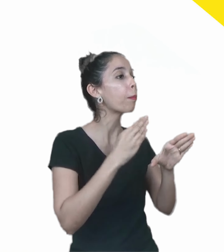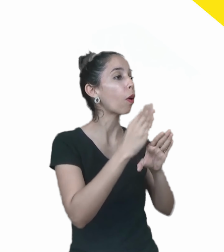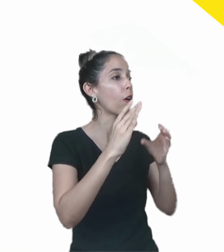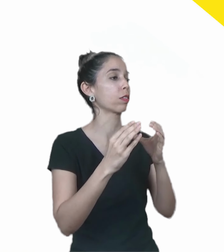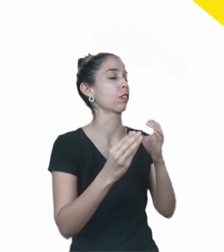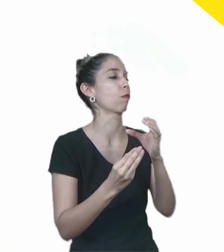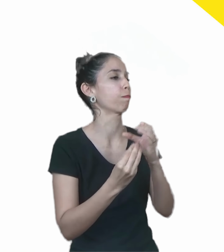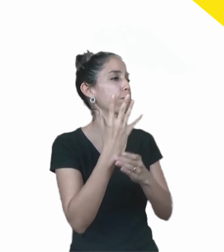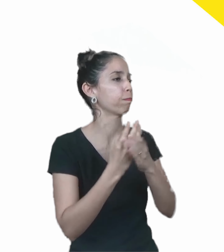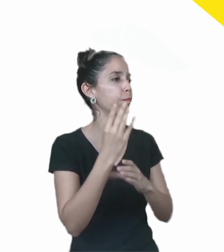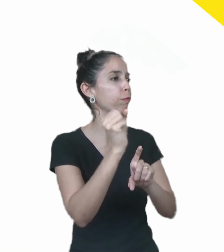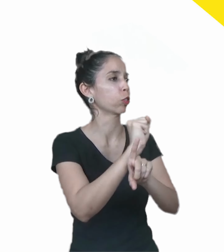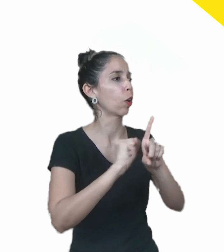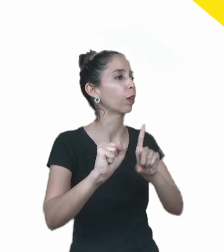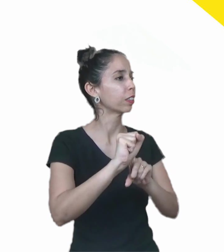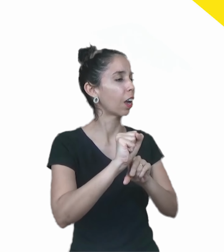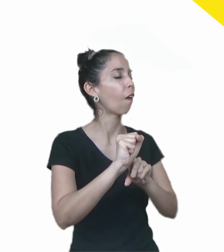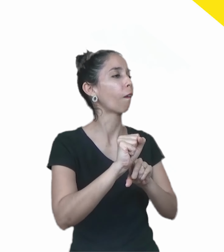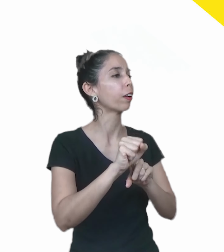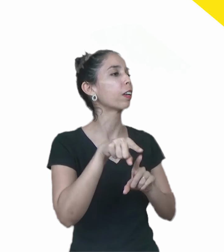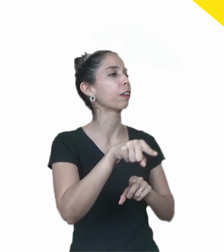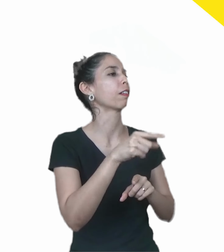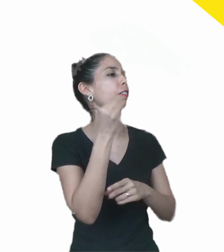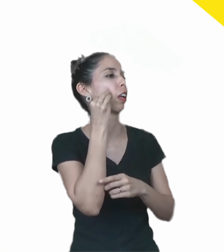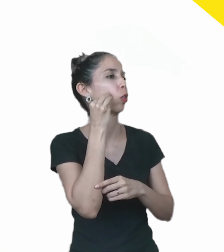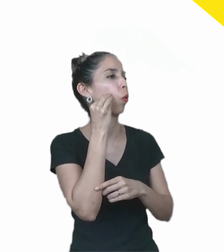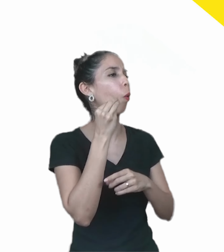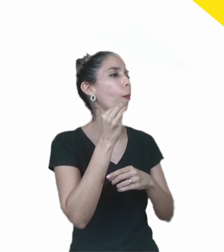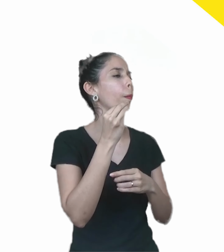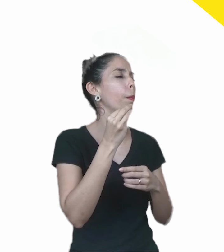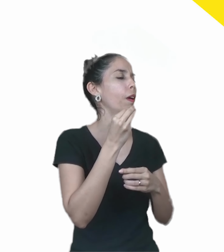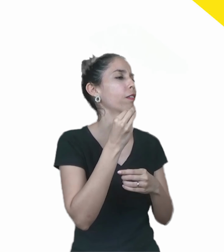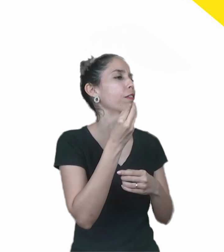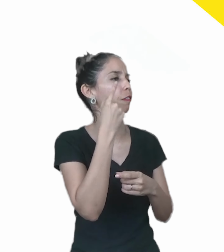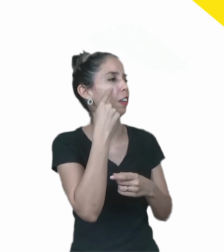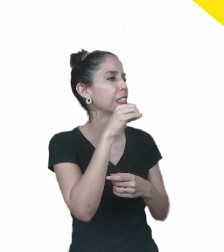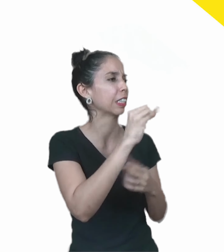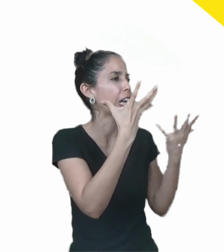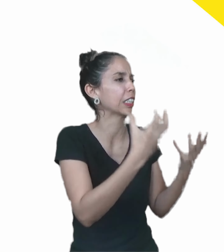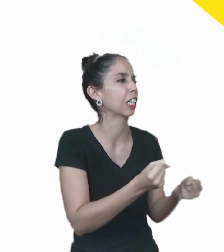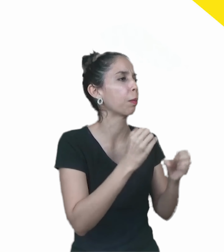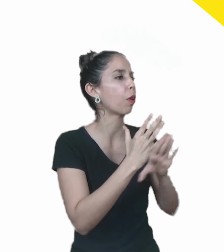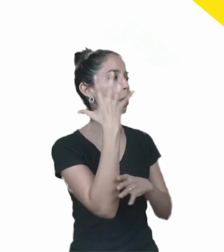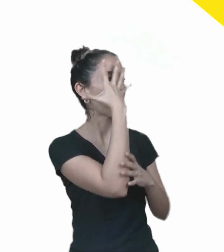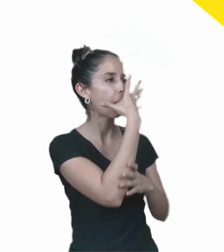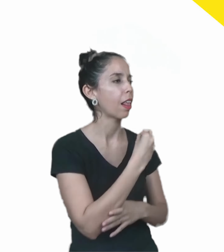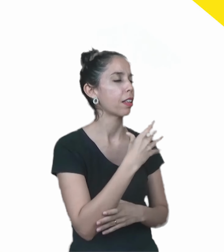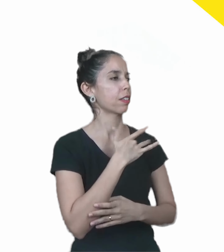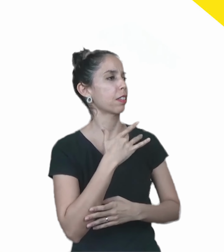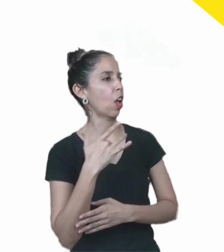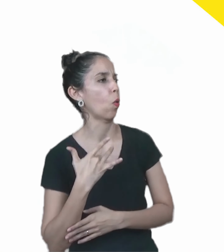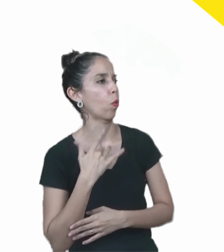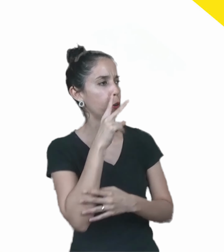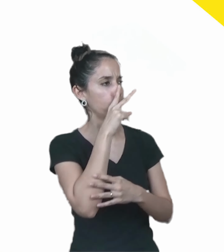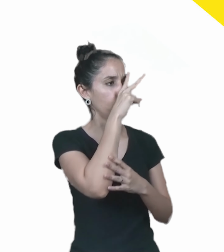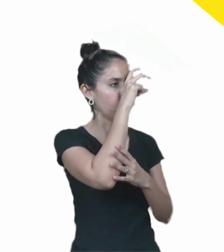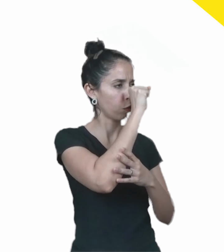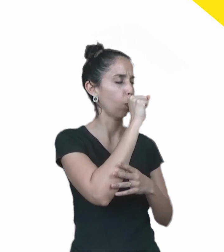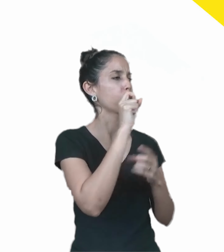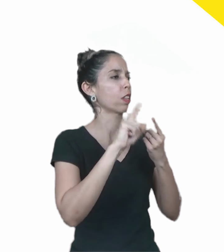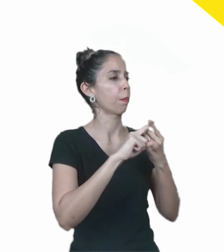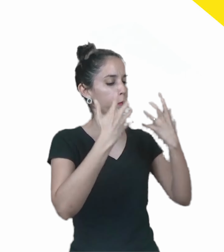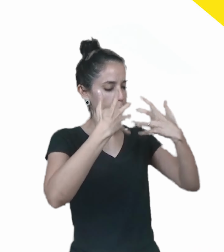de uma construção social Que a civilização idealizou para alcançar a aceitação e o sucesso através da beleza Da saúde,